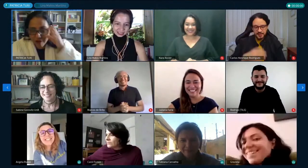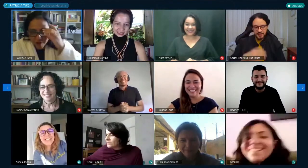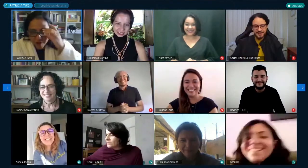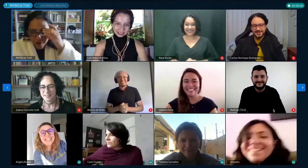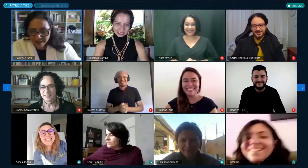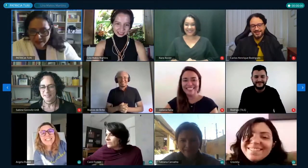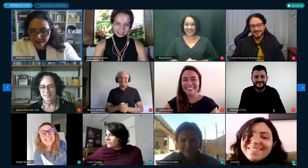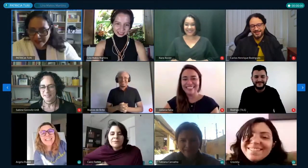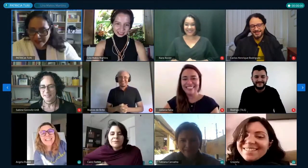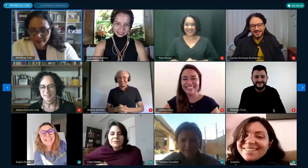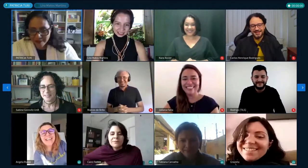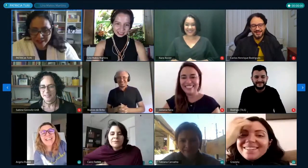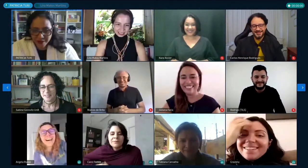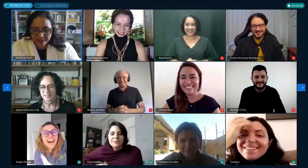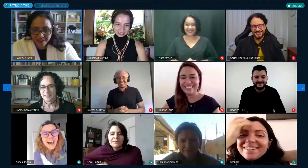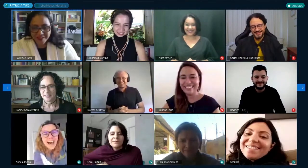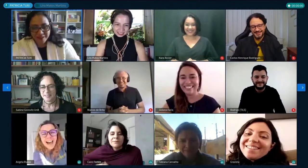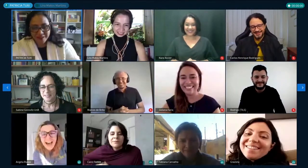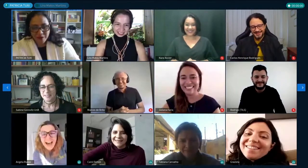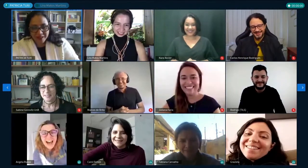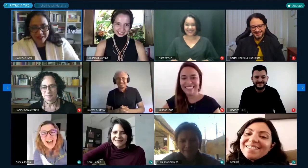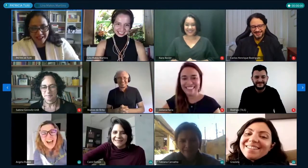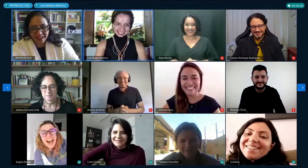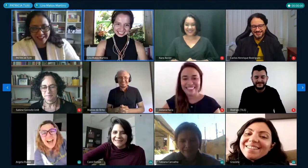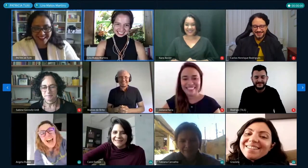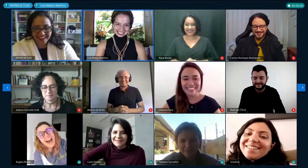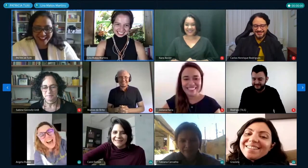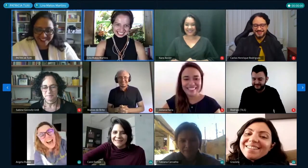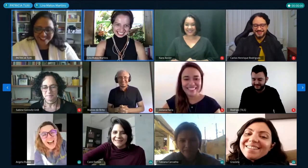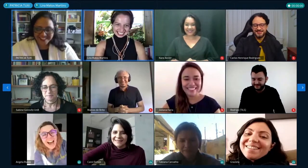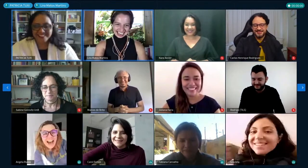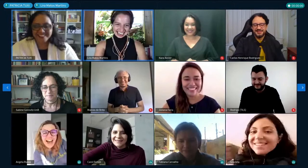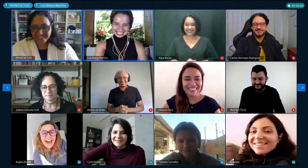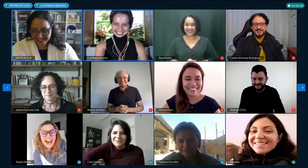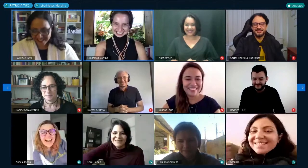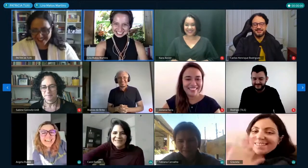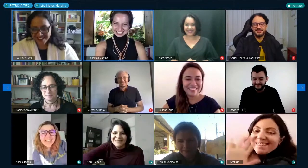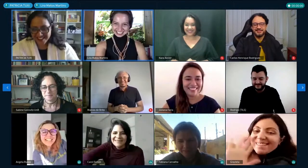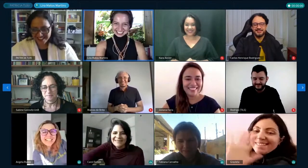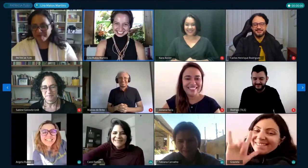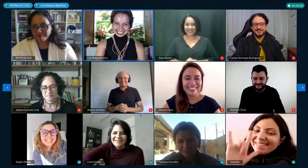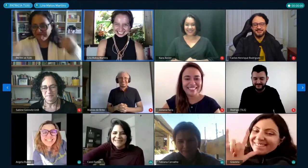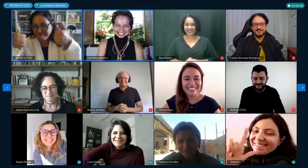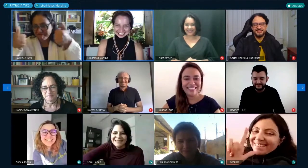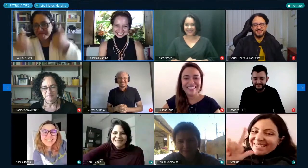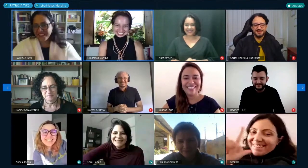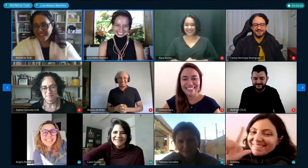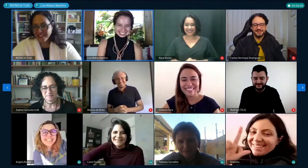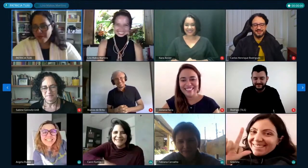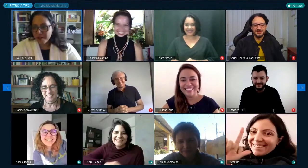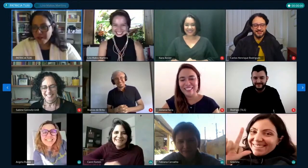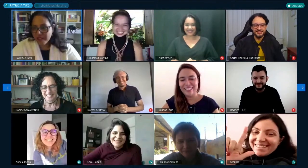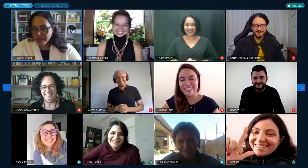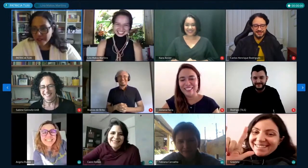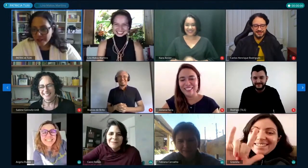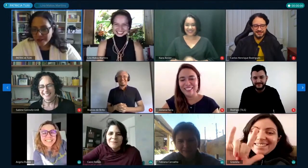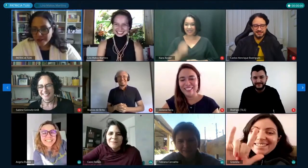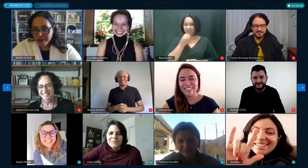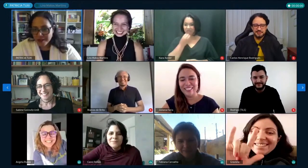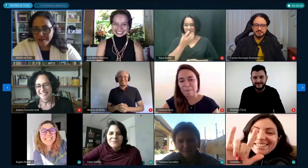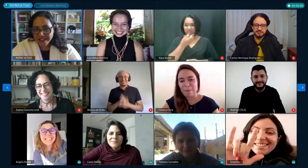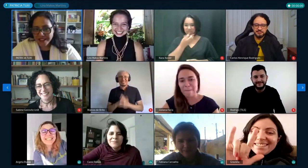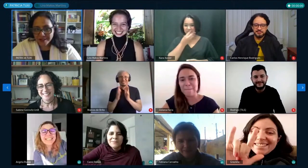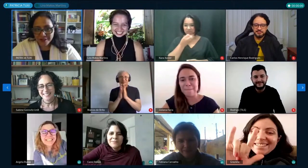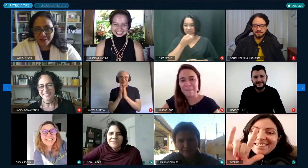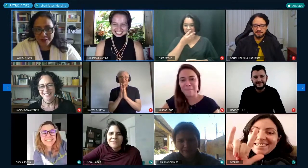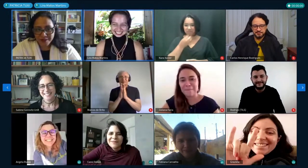falei, não tô vendo certo, né? Foi Yuri, que bom que tá aí. Grazi. Grazi, maravilhosa. Foi um evento, viu?